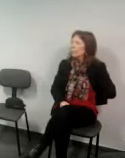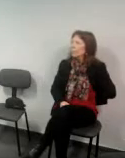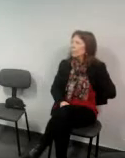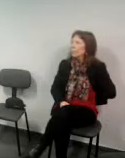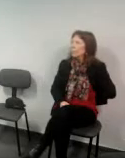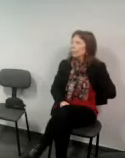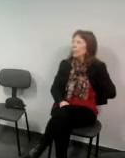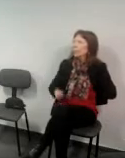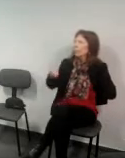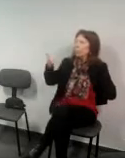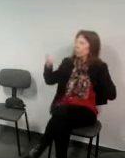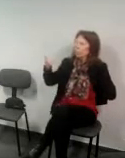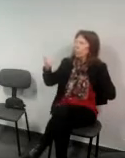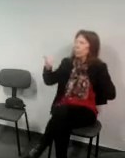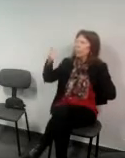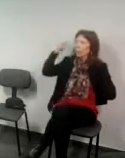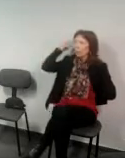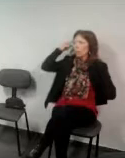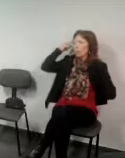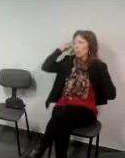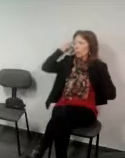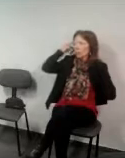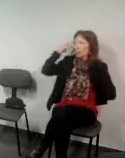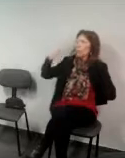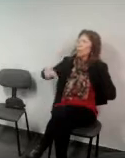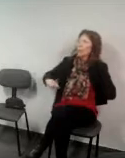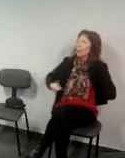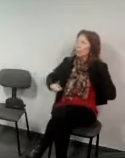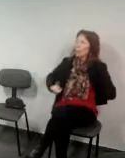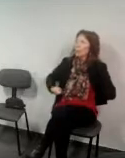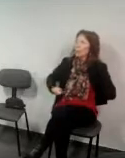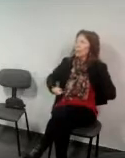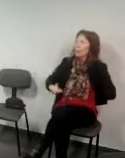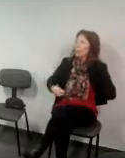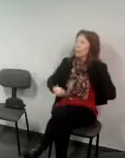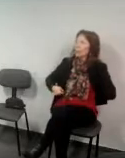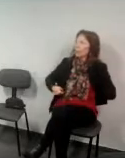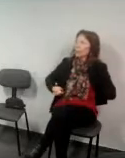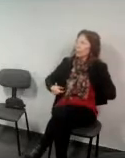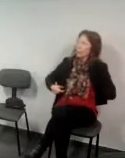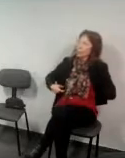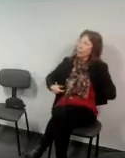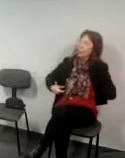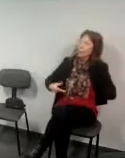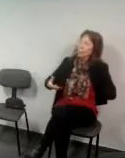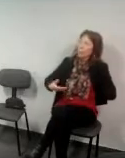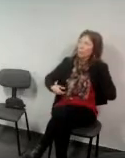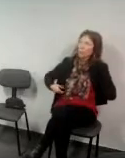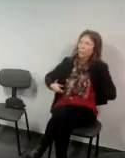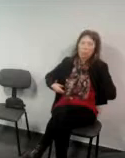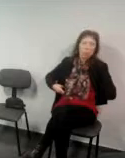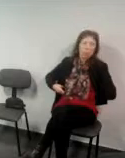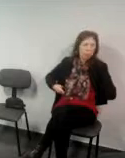geralmente latejante. E quando a dor de cabeça é tipo latejante, aí geralmente é ligado à vesícula. Mas, na